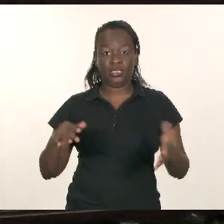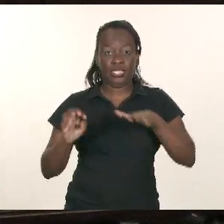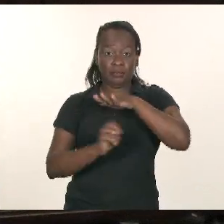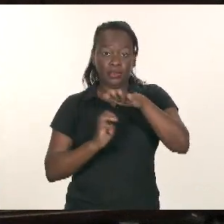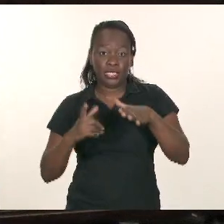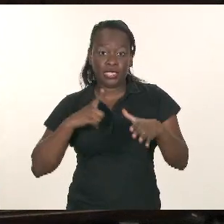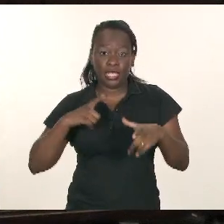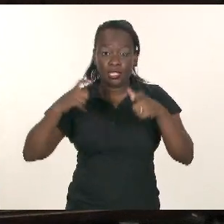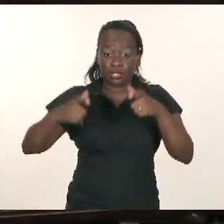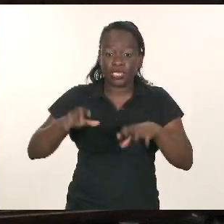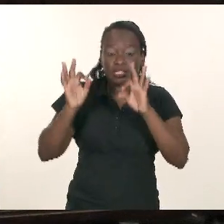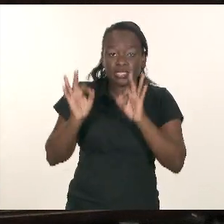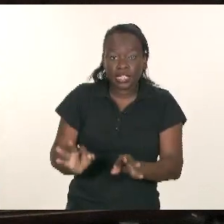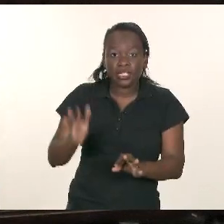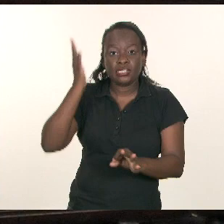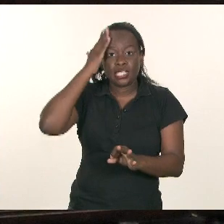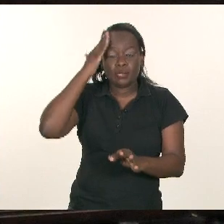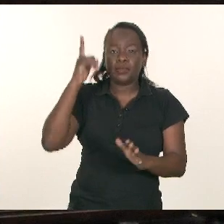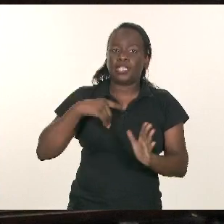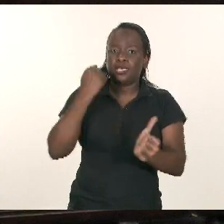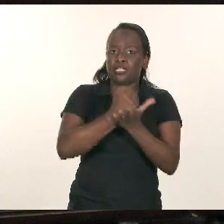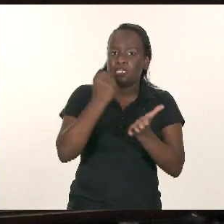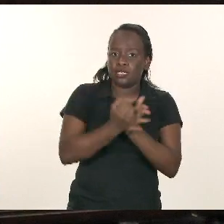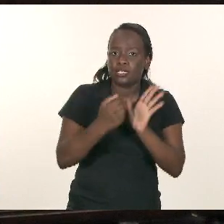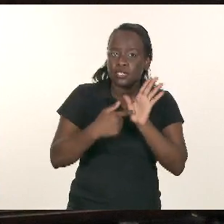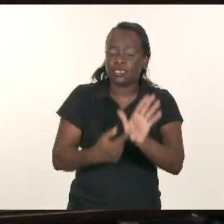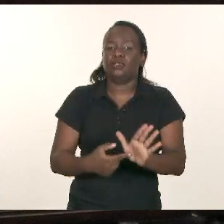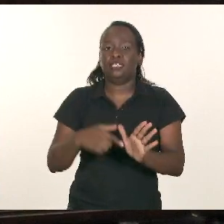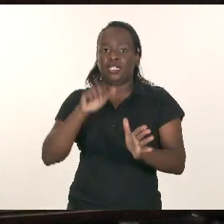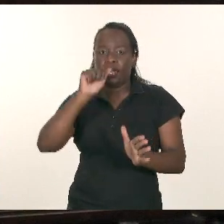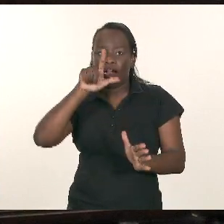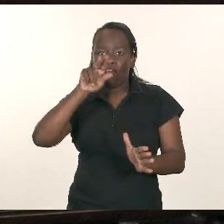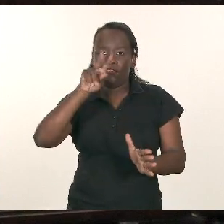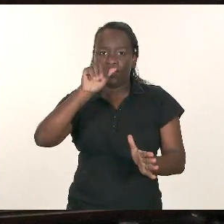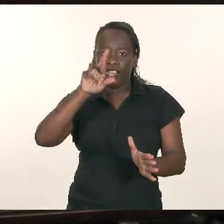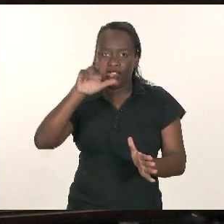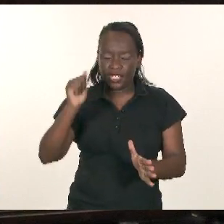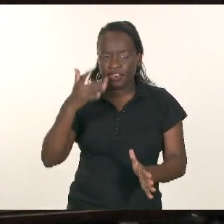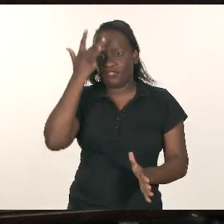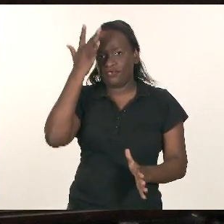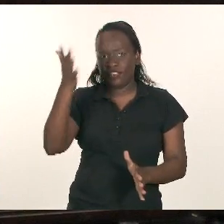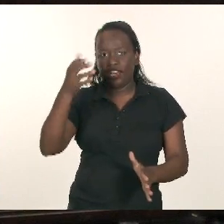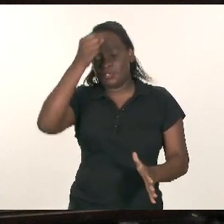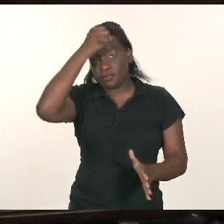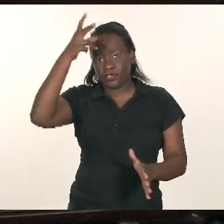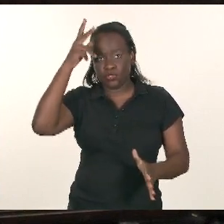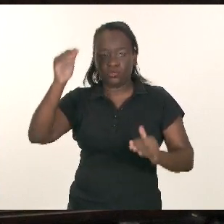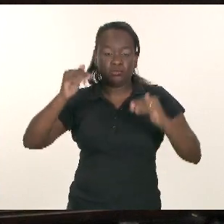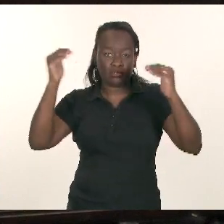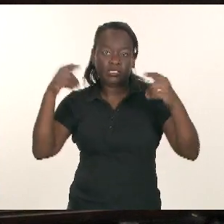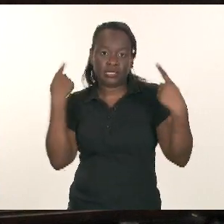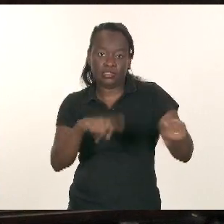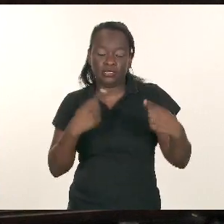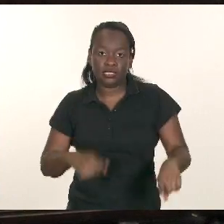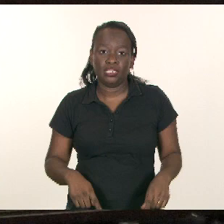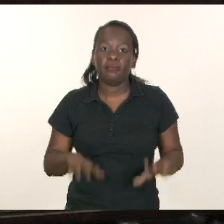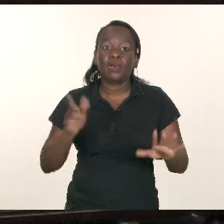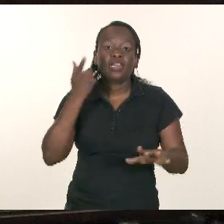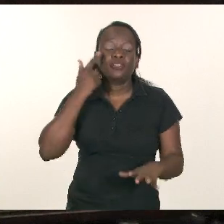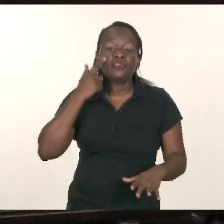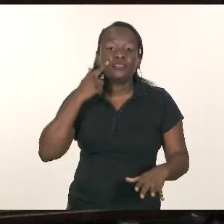que tem local certo e sabido e tem alvará, é muito fácil de ser perseguido pela autoridade municipal. Eu quero ver ter